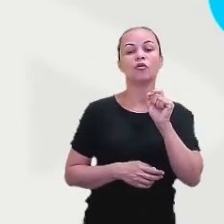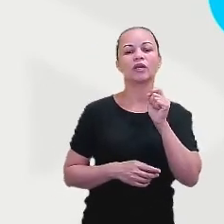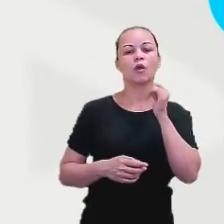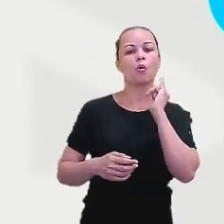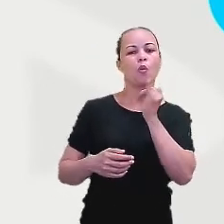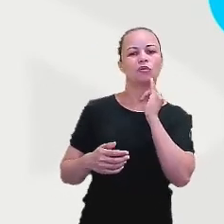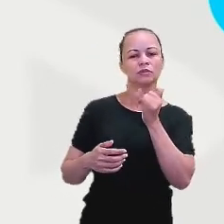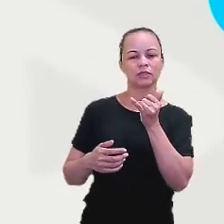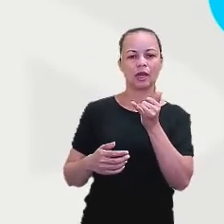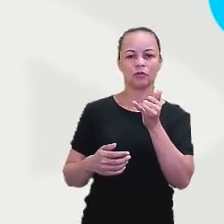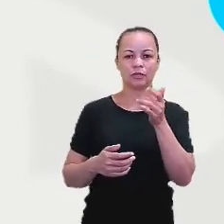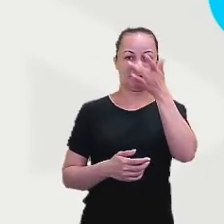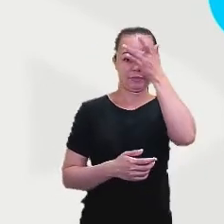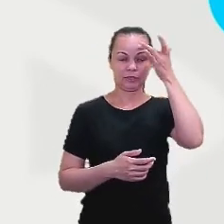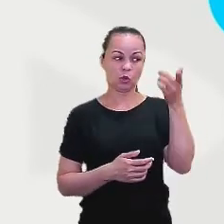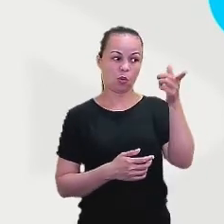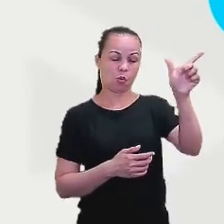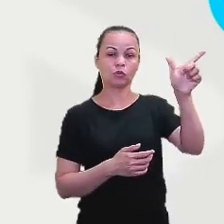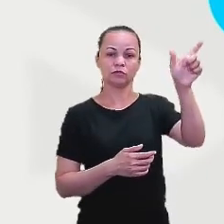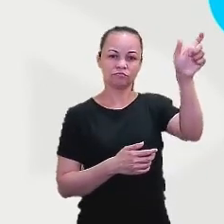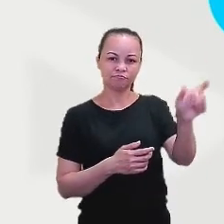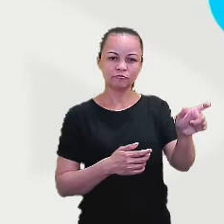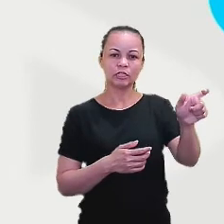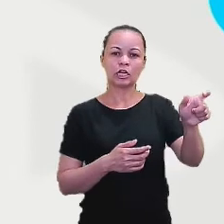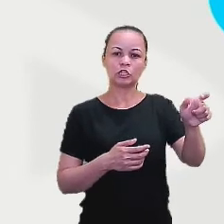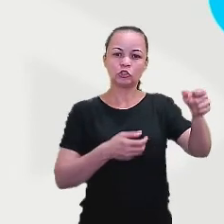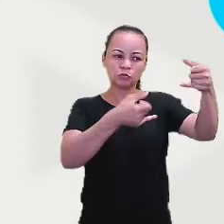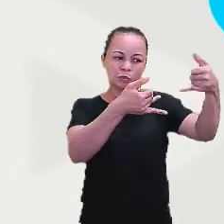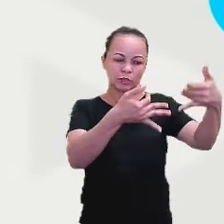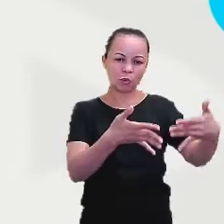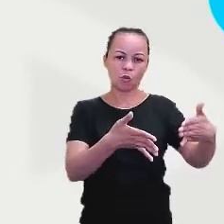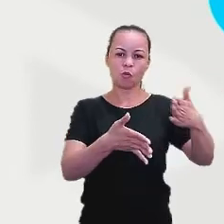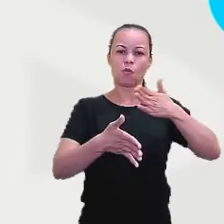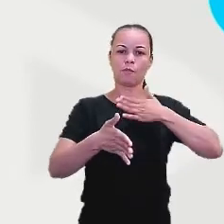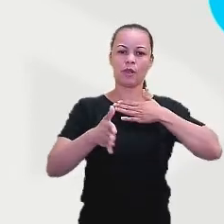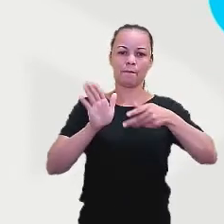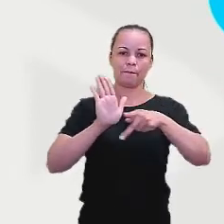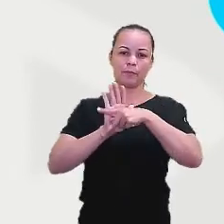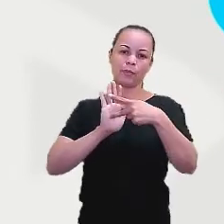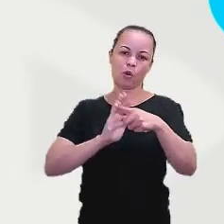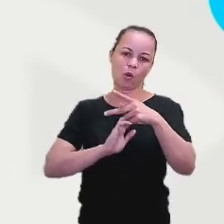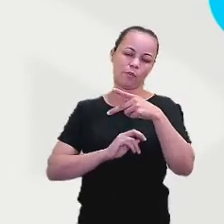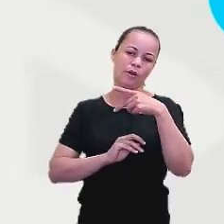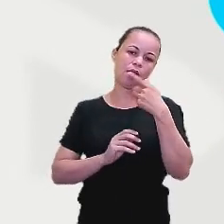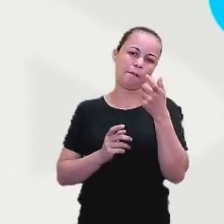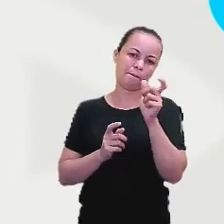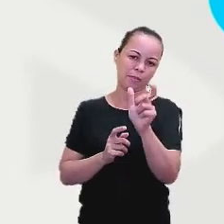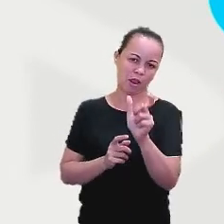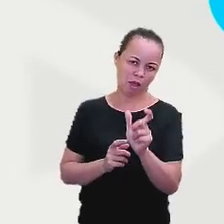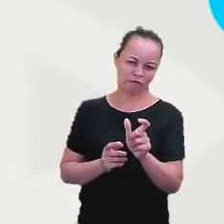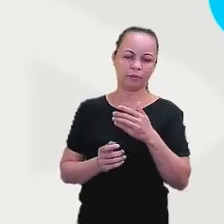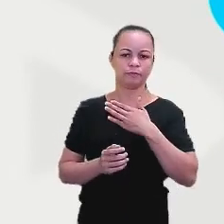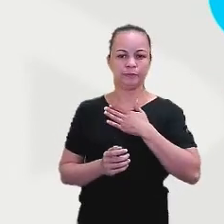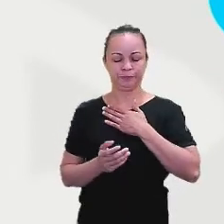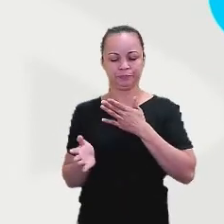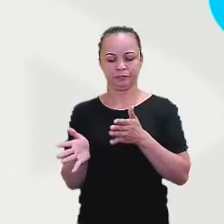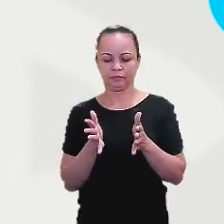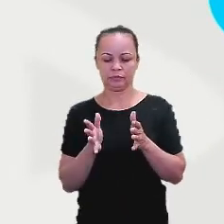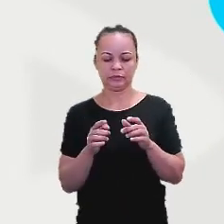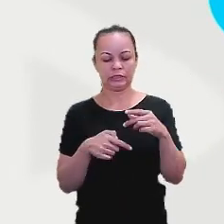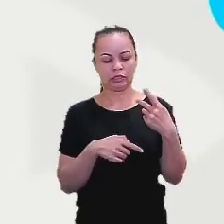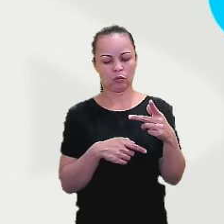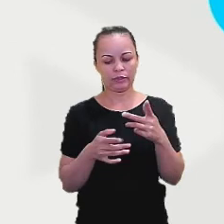minhas palavras. Então, nesse caso aqui, quando ele diz só um, professor, eu não citei nenhum texto